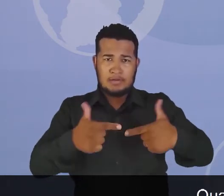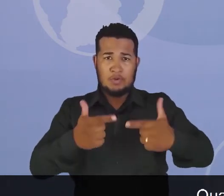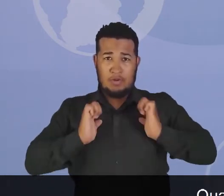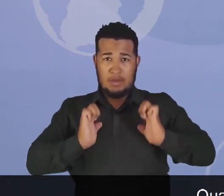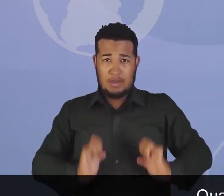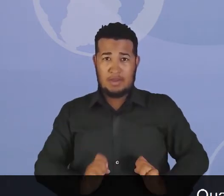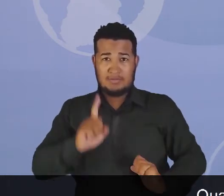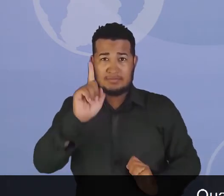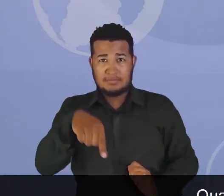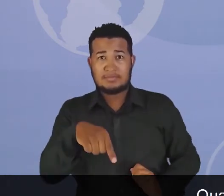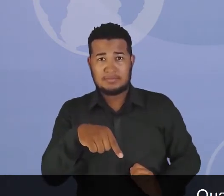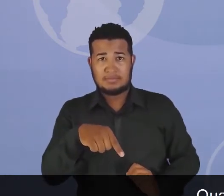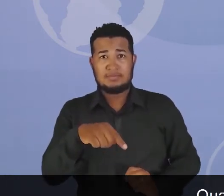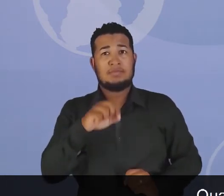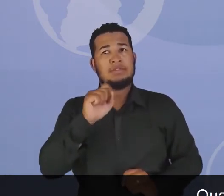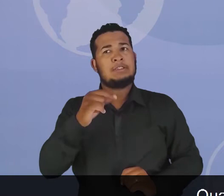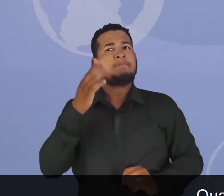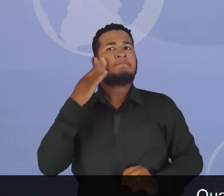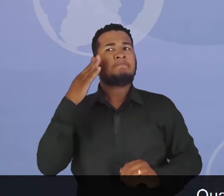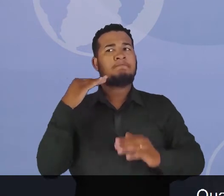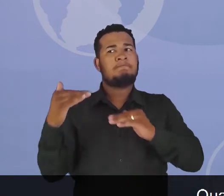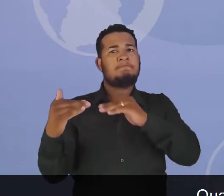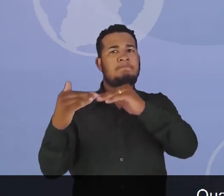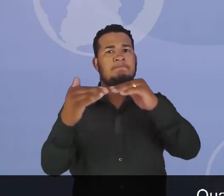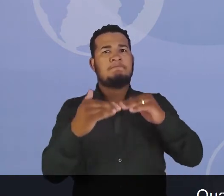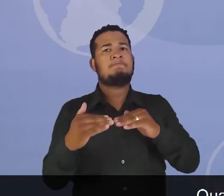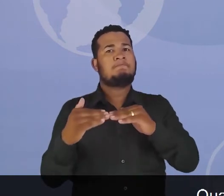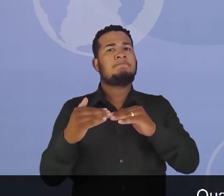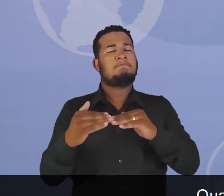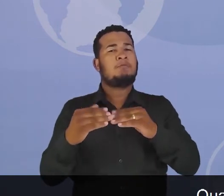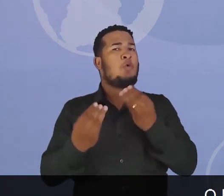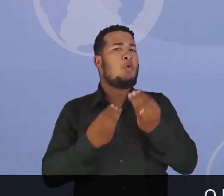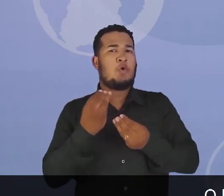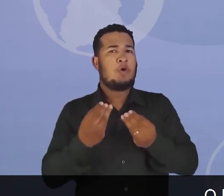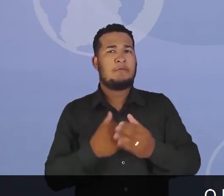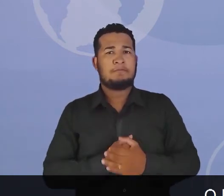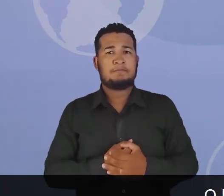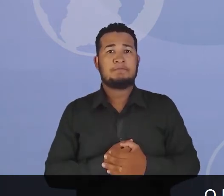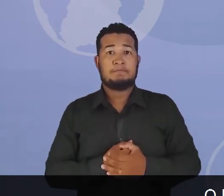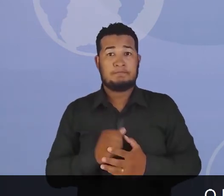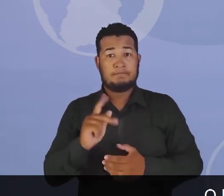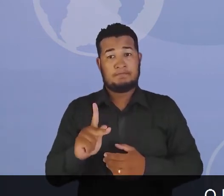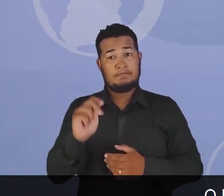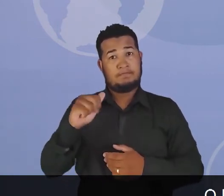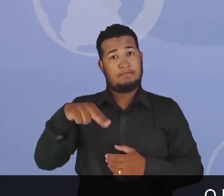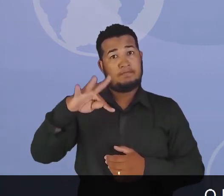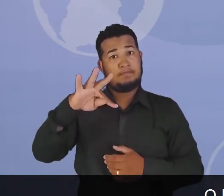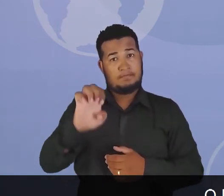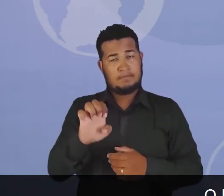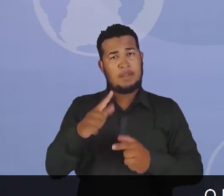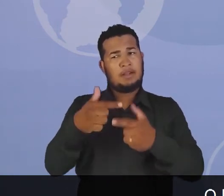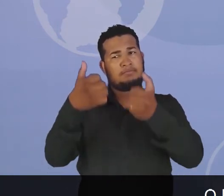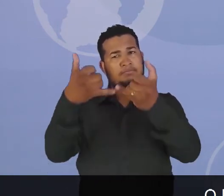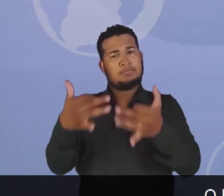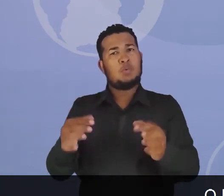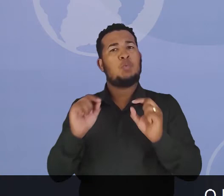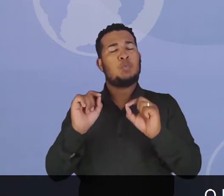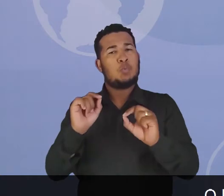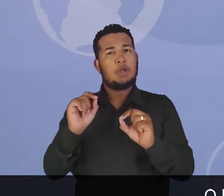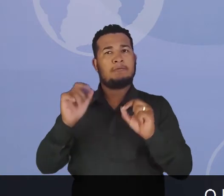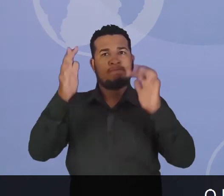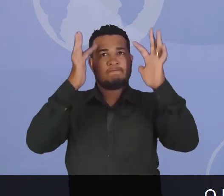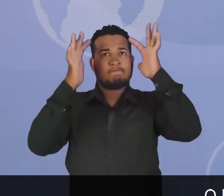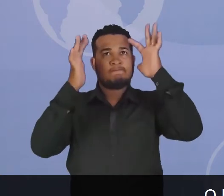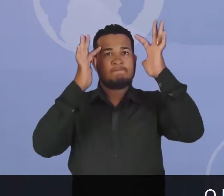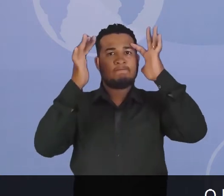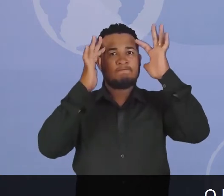eu sei que eu estou de acordo com o dever? O Kant, galera, vai